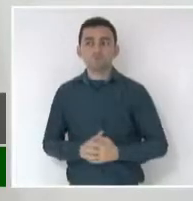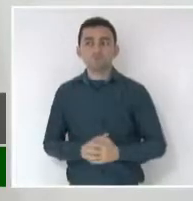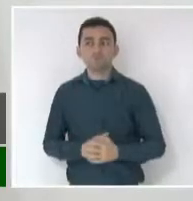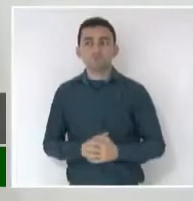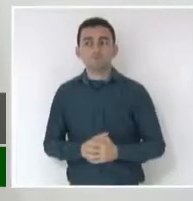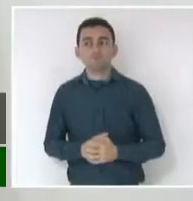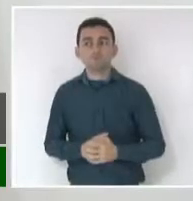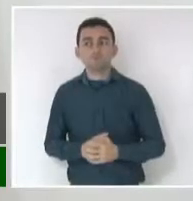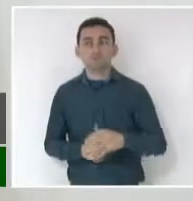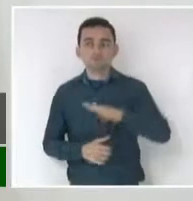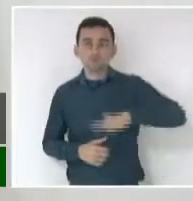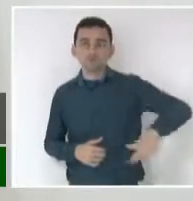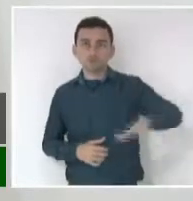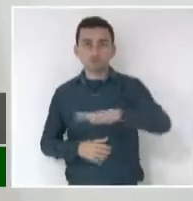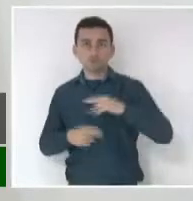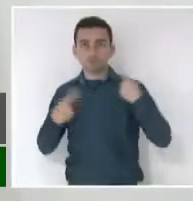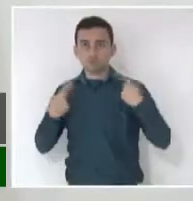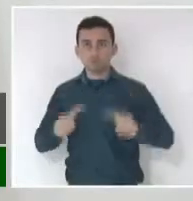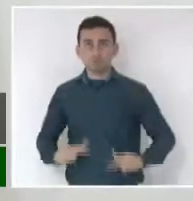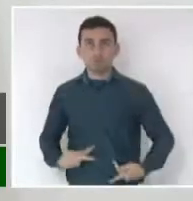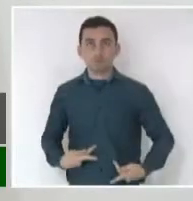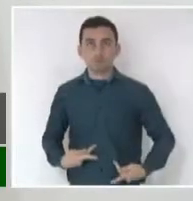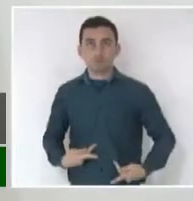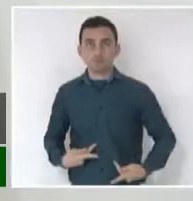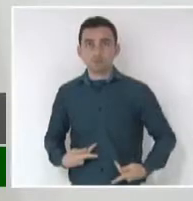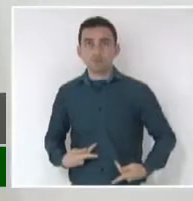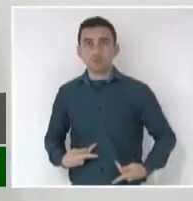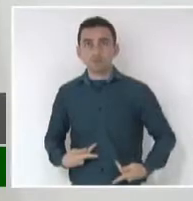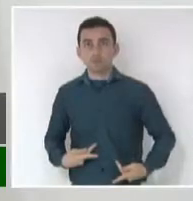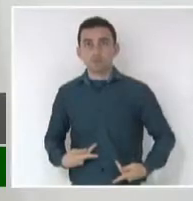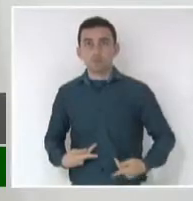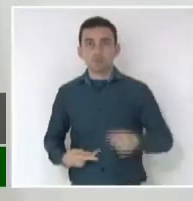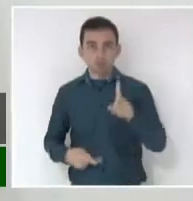para a humanidade foi a natureza.